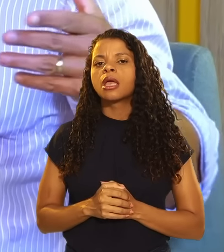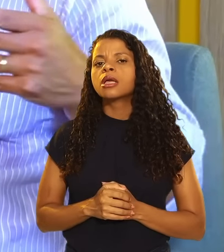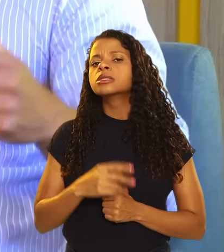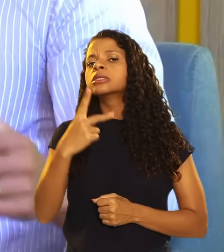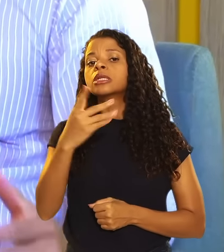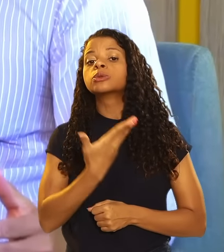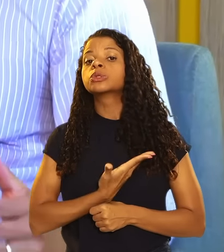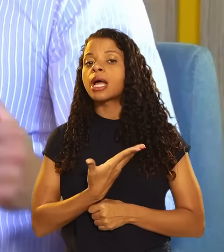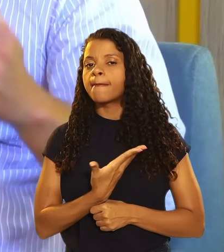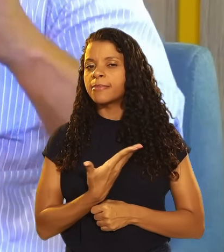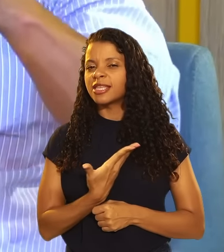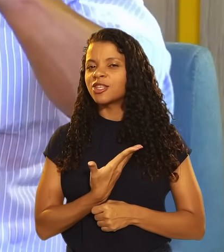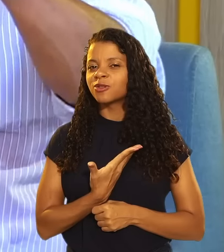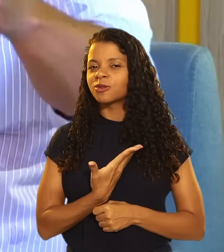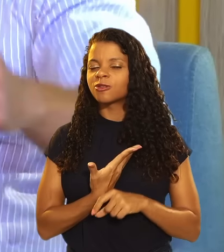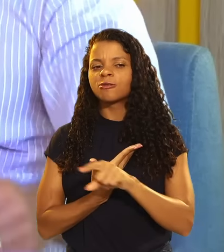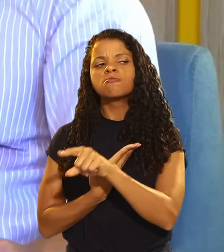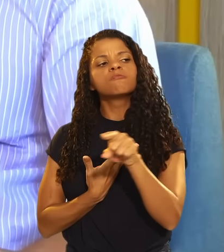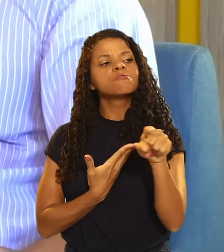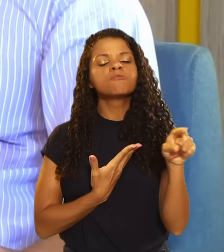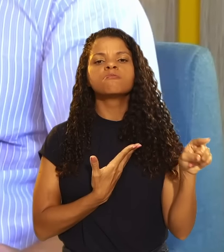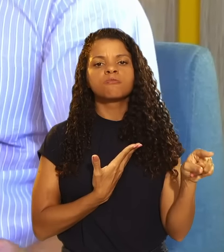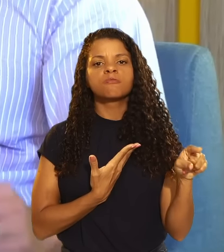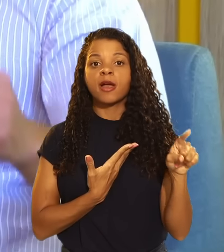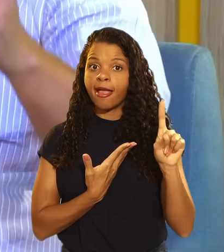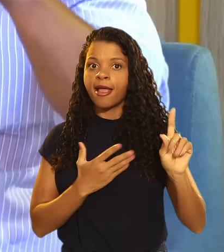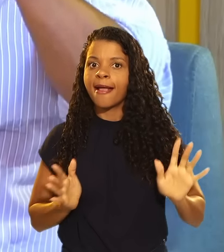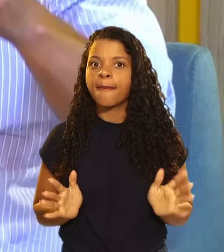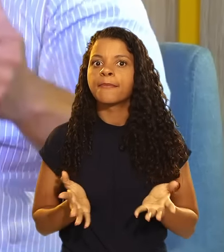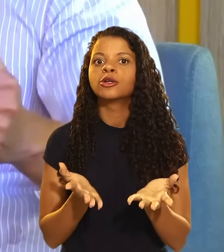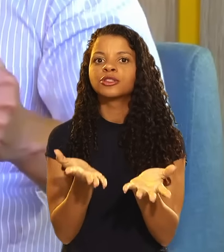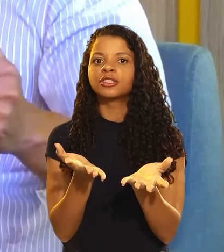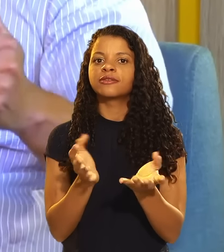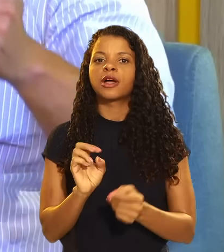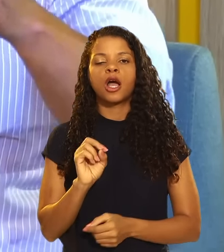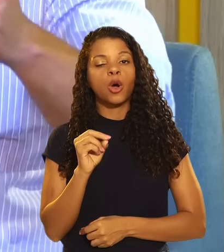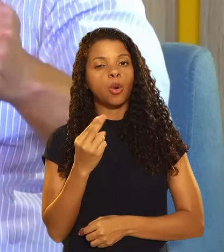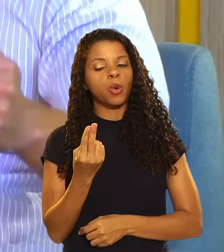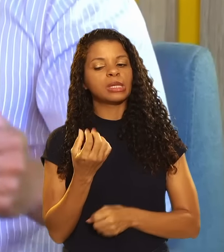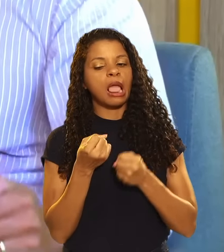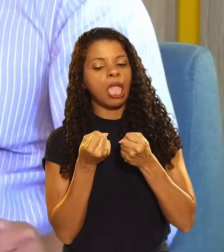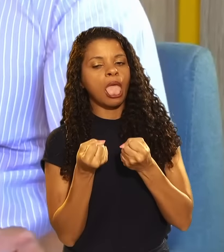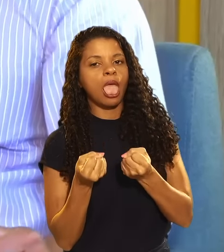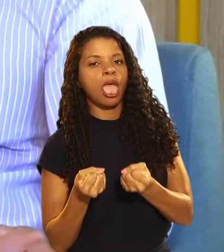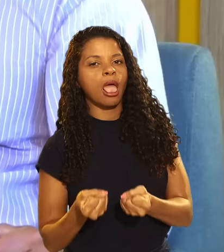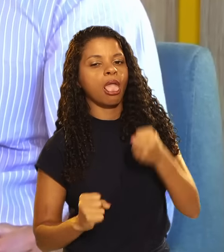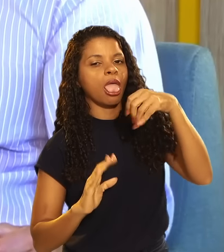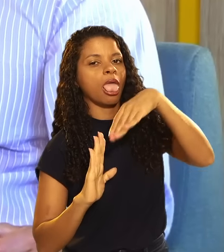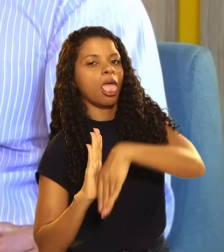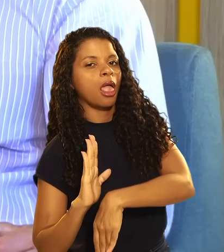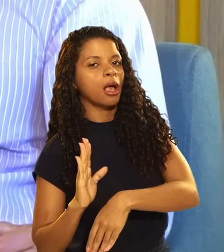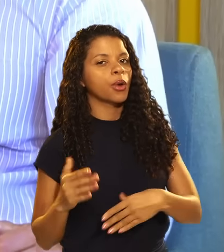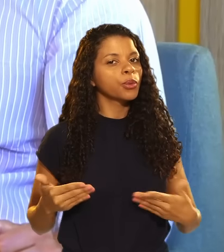amigos? Essas pessoas, elas estão te impulsionando para frente ou elas estão te servindo como âncoras, como peso, como fardo? Então